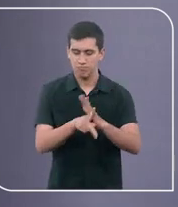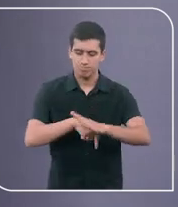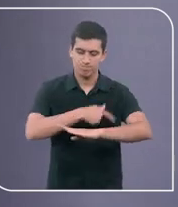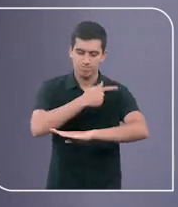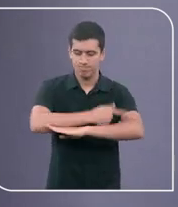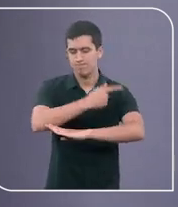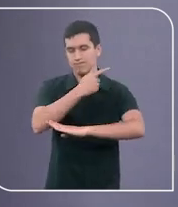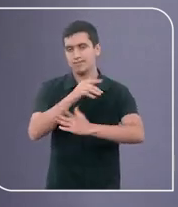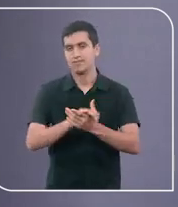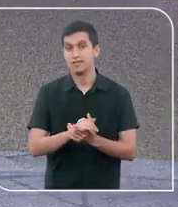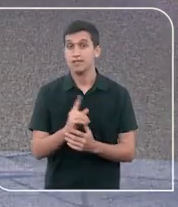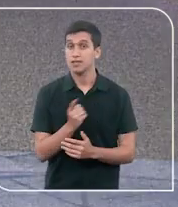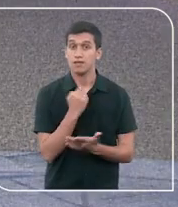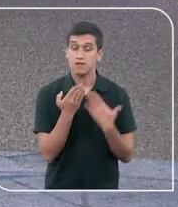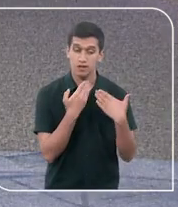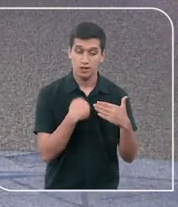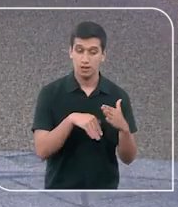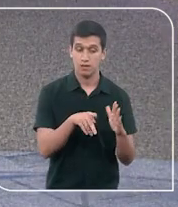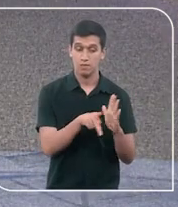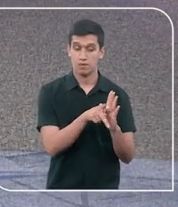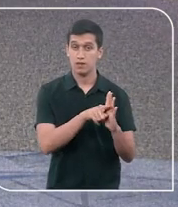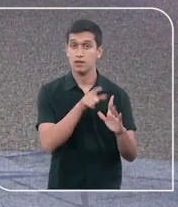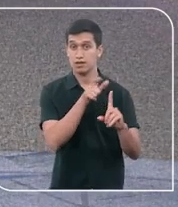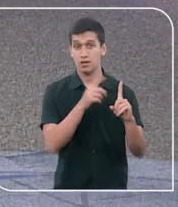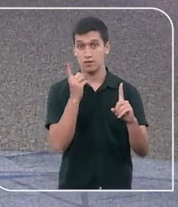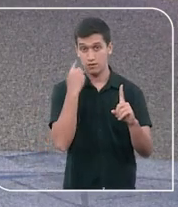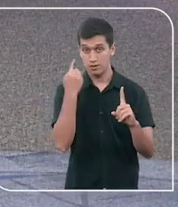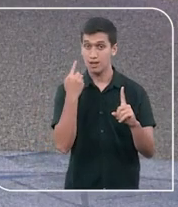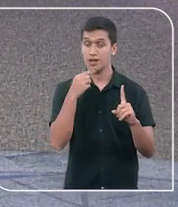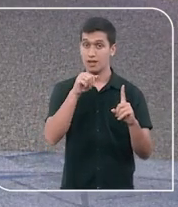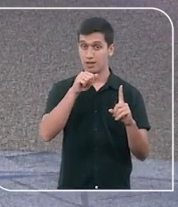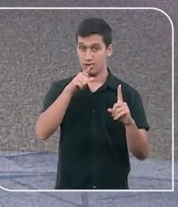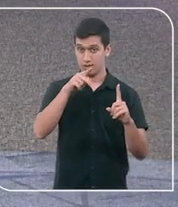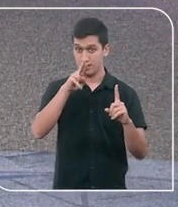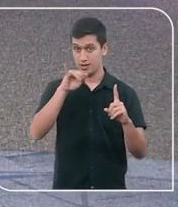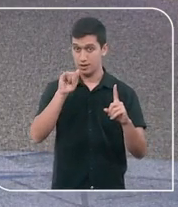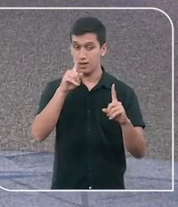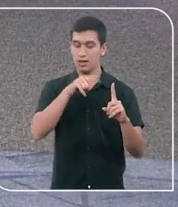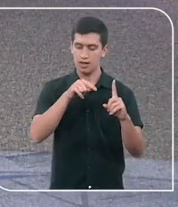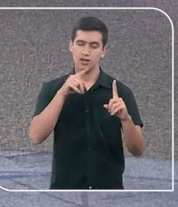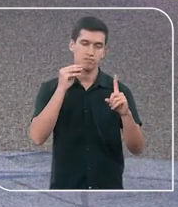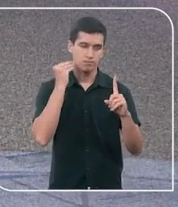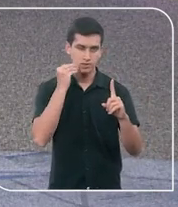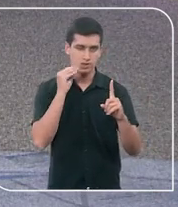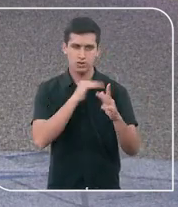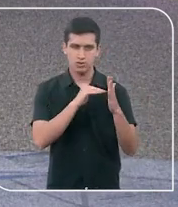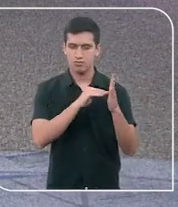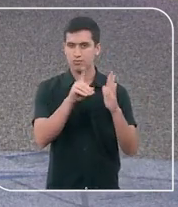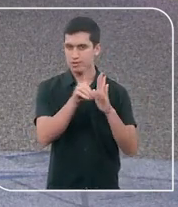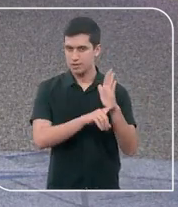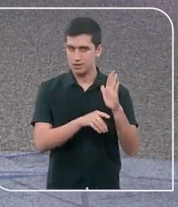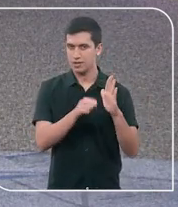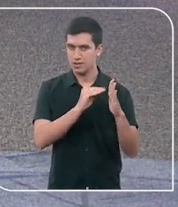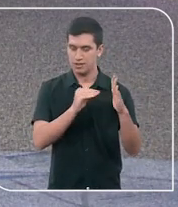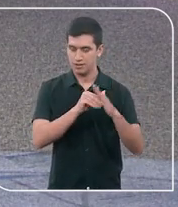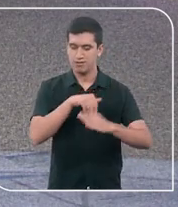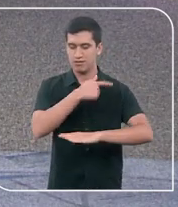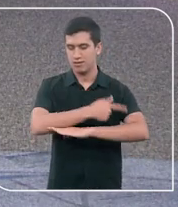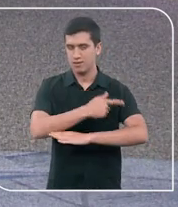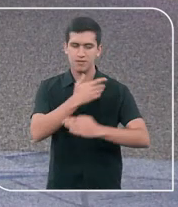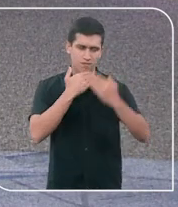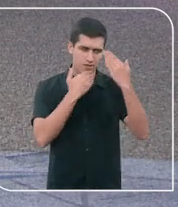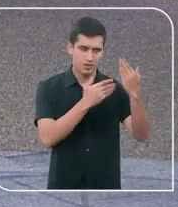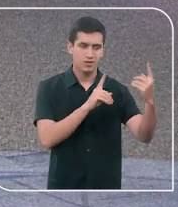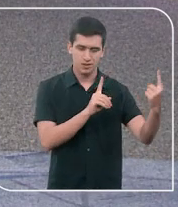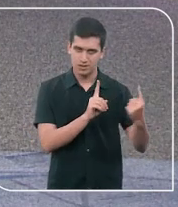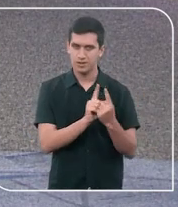a advogada e professora Andréa Resch, ela que é especialista em direito condominial e imobiliário. Professora Andréa Resch, muitíssimo obrigada pela